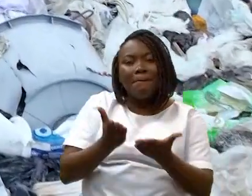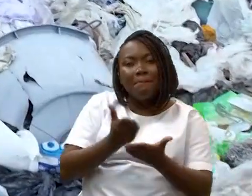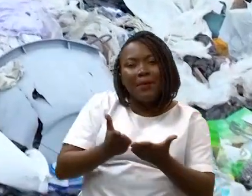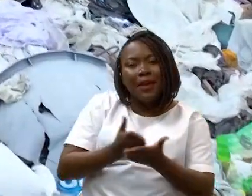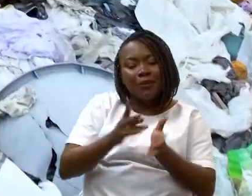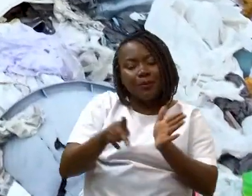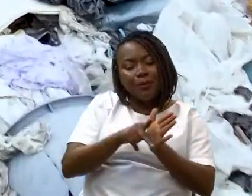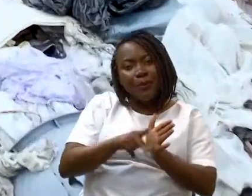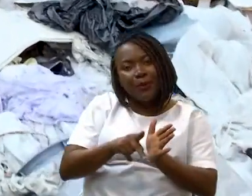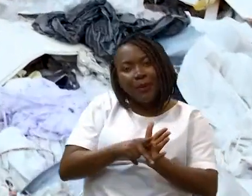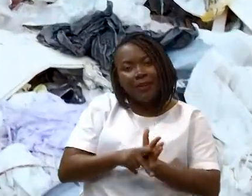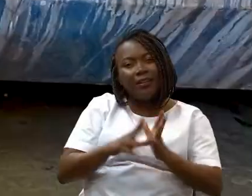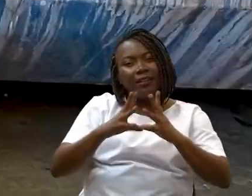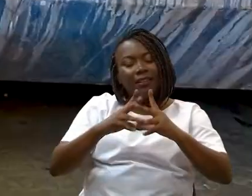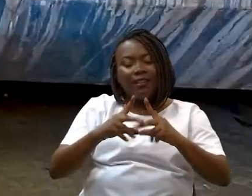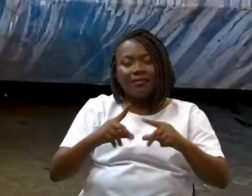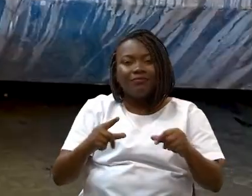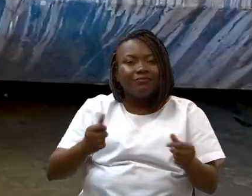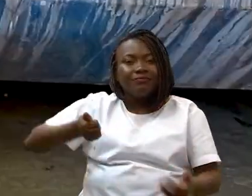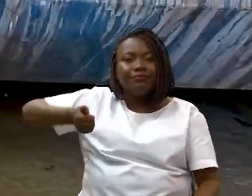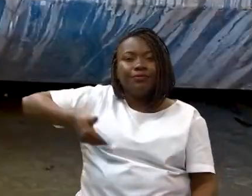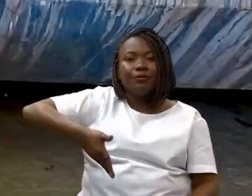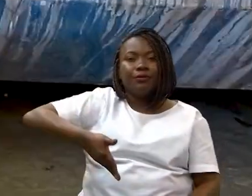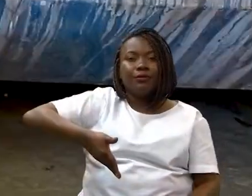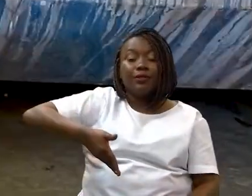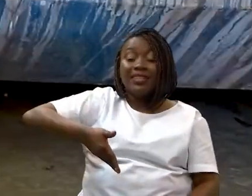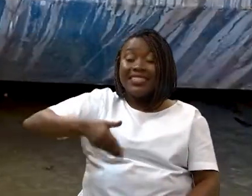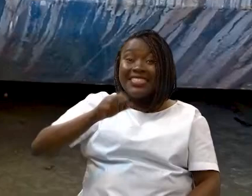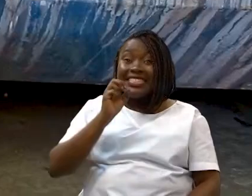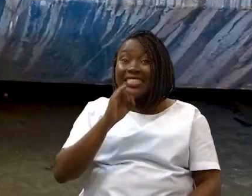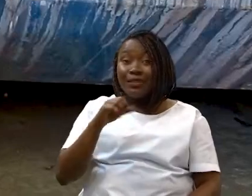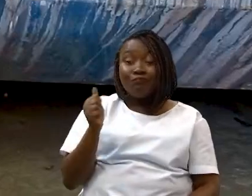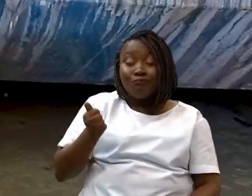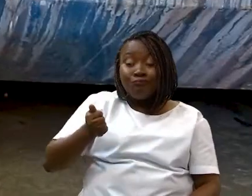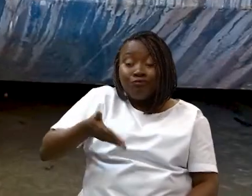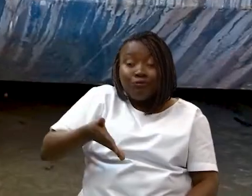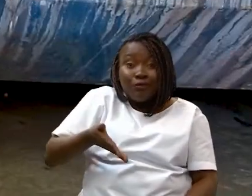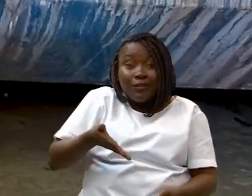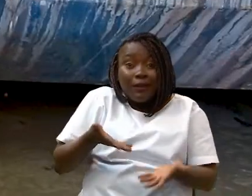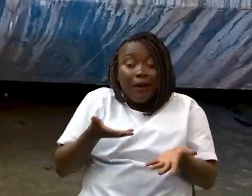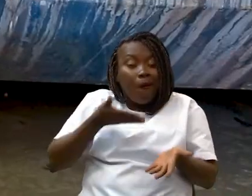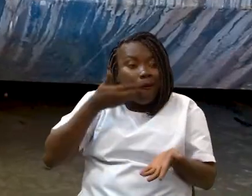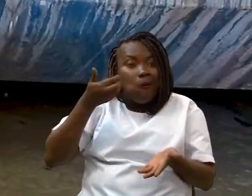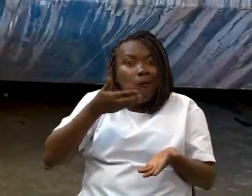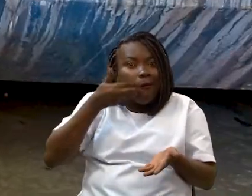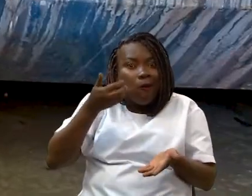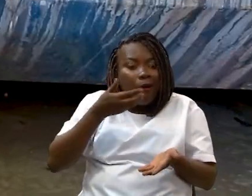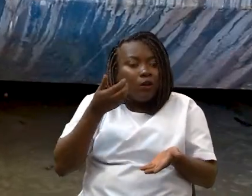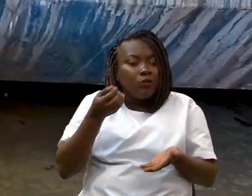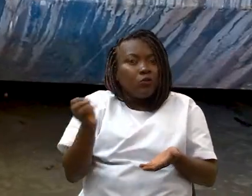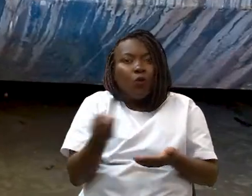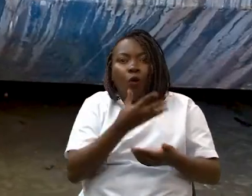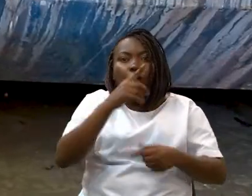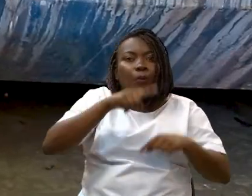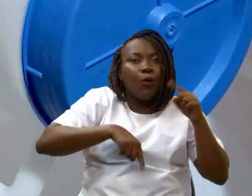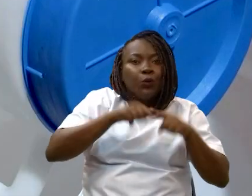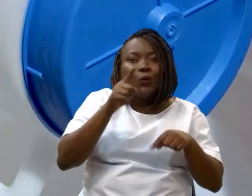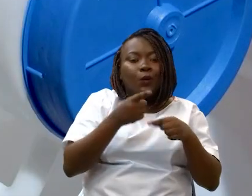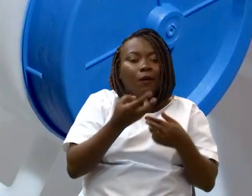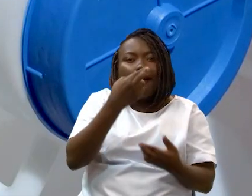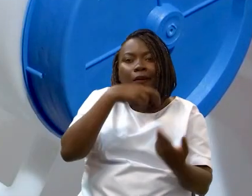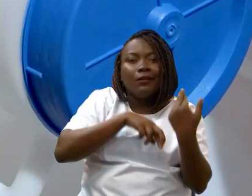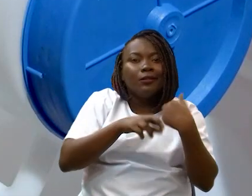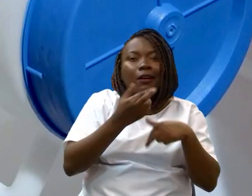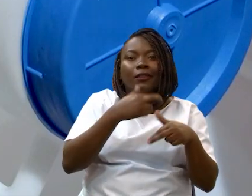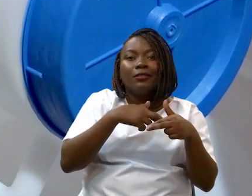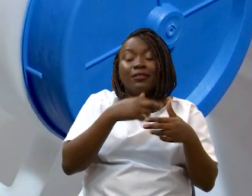vai degradando e fica inútil. Se ele fica inútil para o aproveitamento como um novo produto, pela reciclagem,